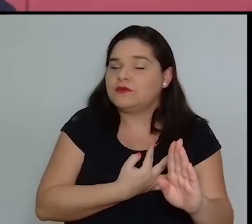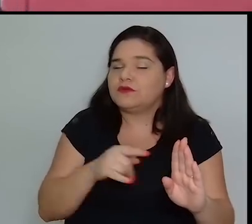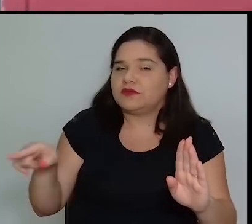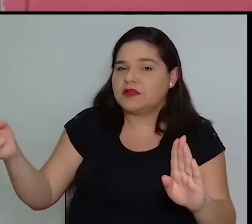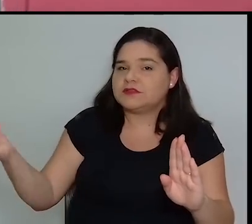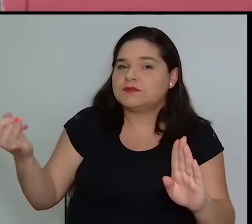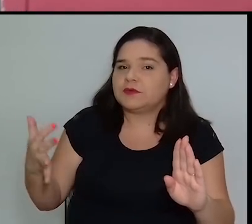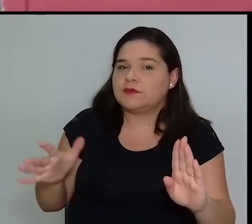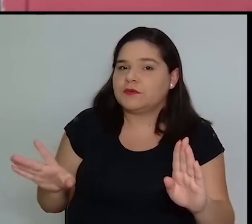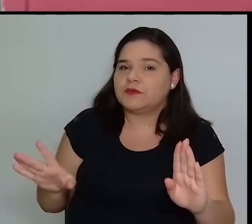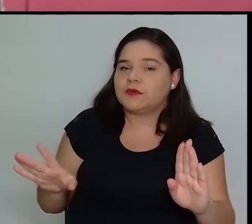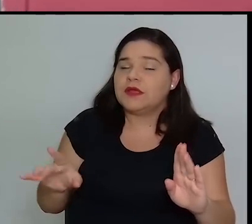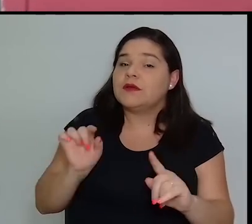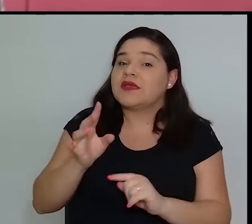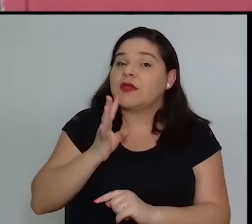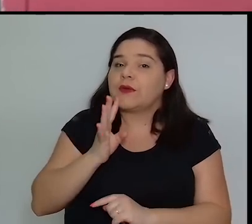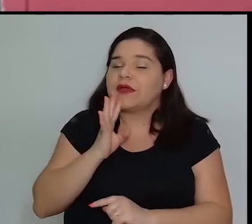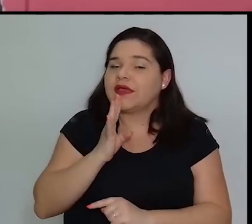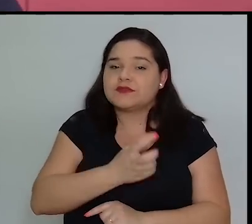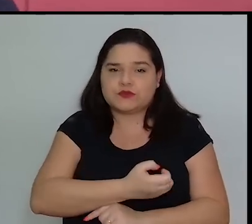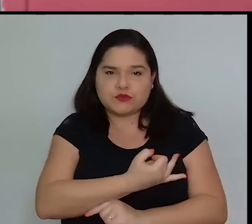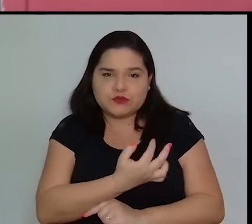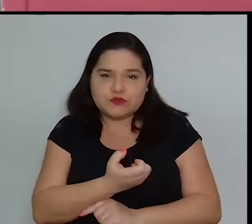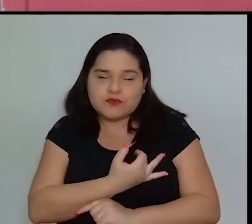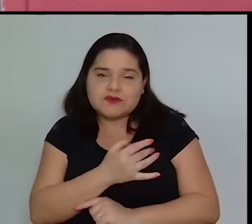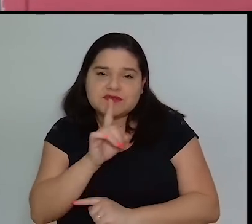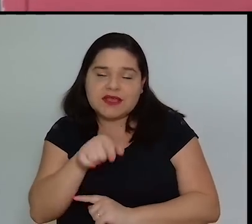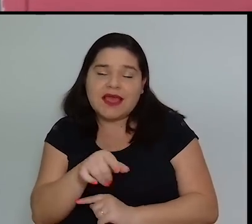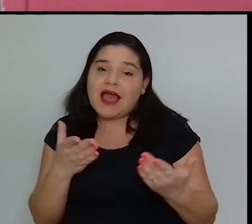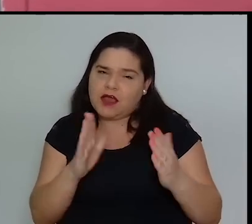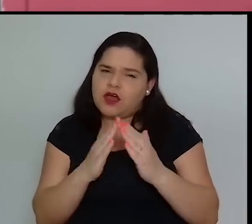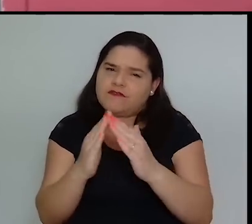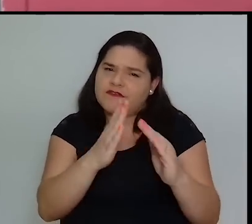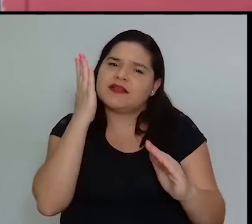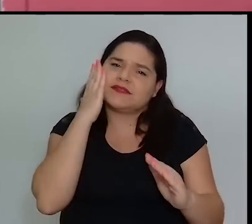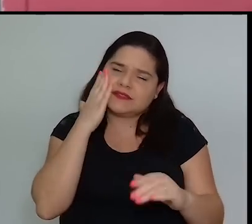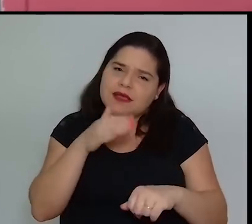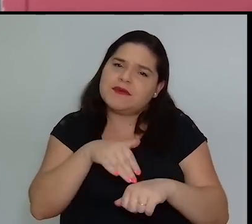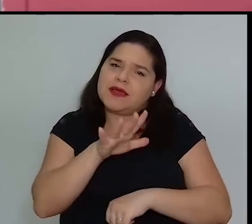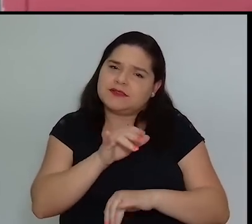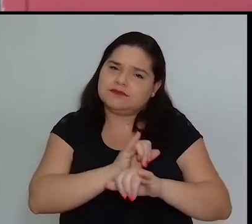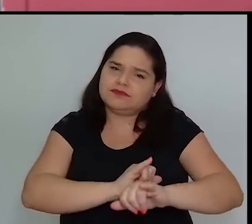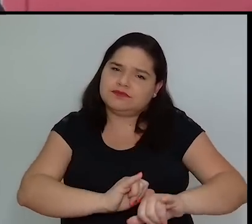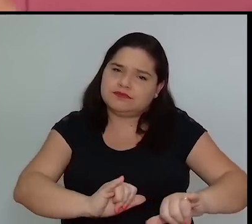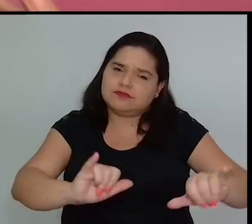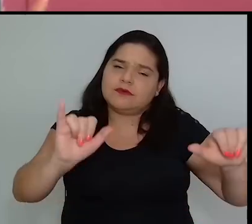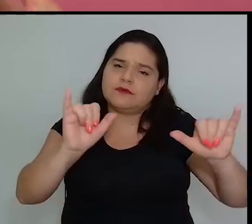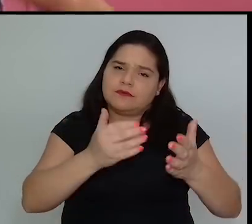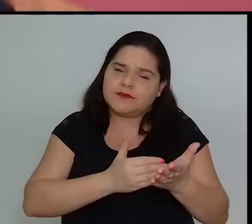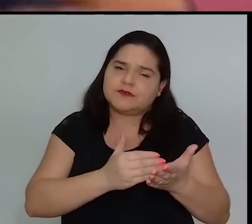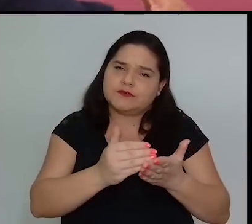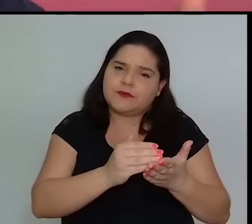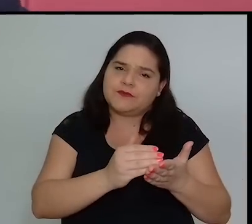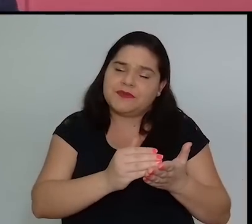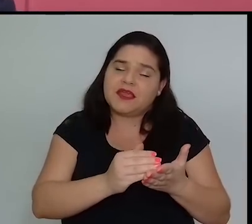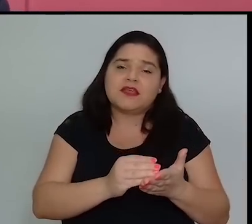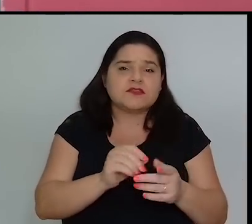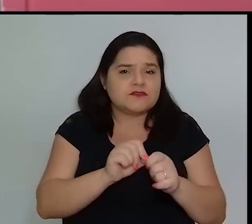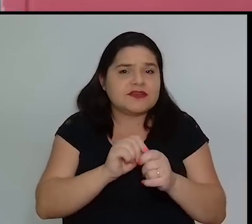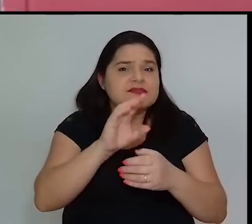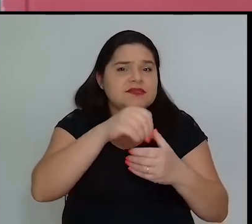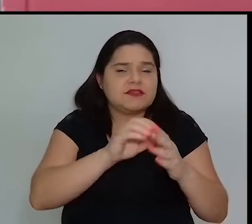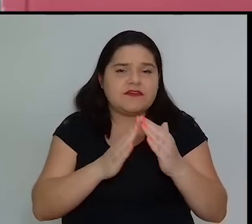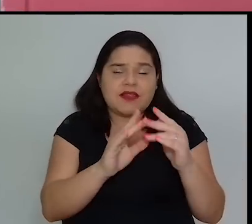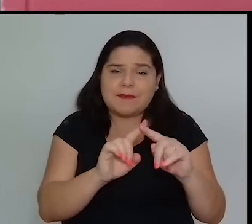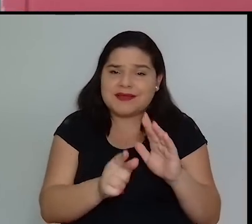quem sabe dos números que Renato fala só agora ela sabe mais porque quando a gente montou a data favela a gente vai fazer isso dentro das favelas mas